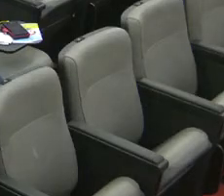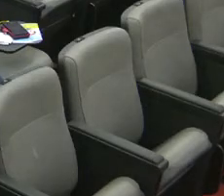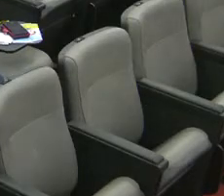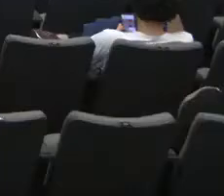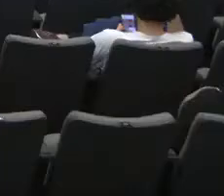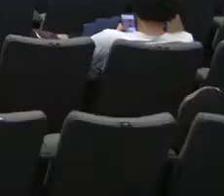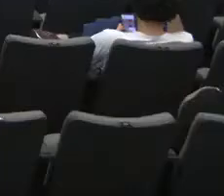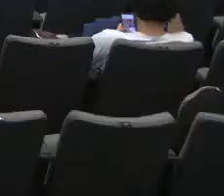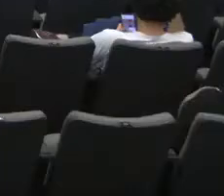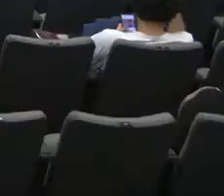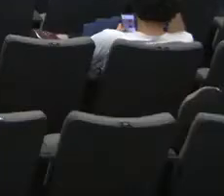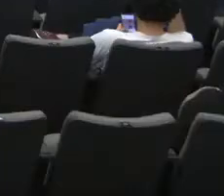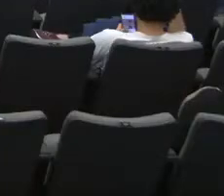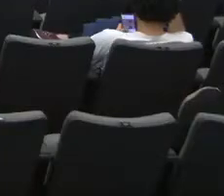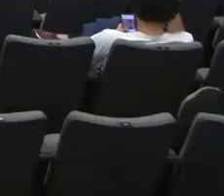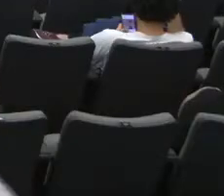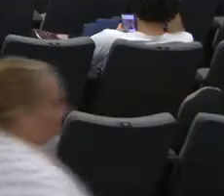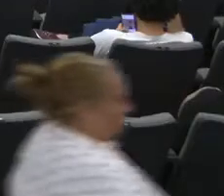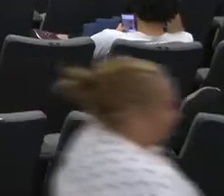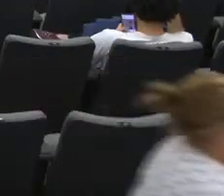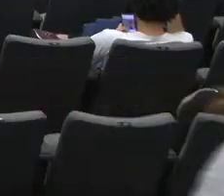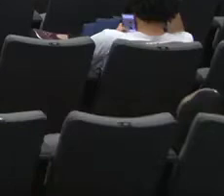E aí